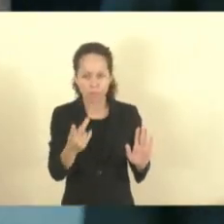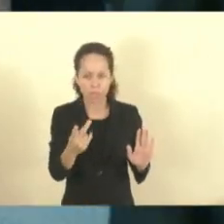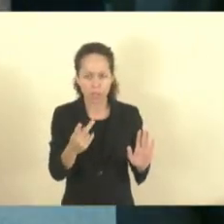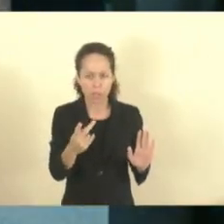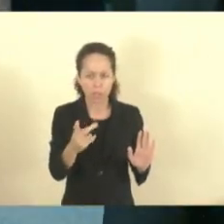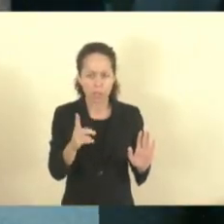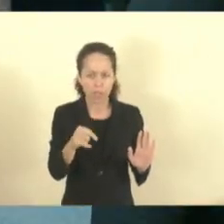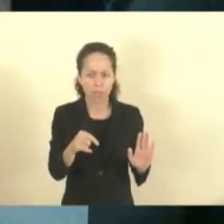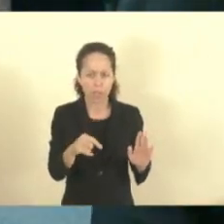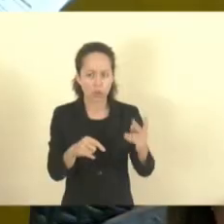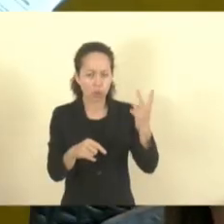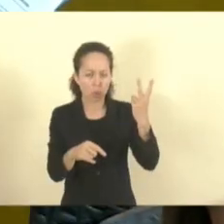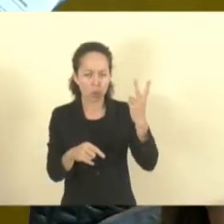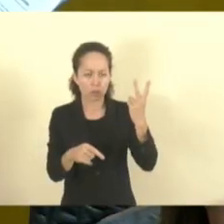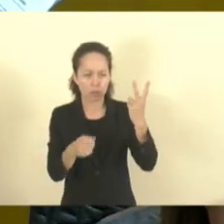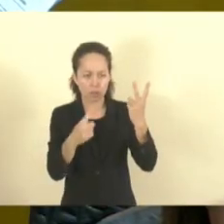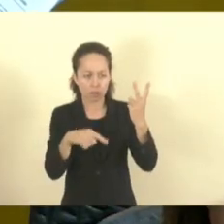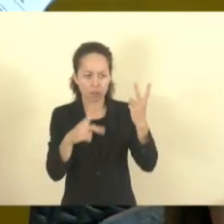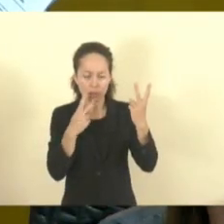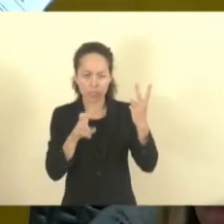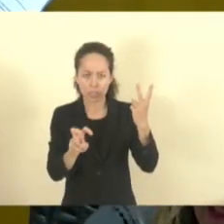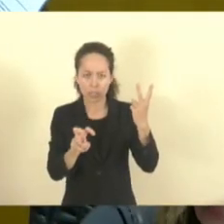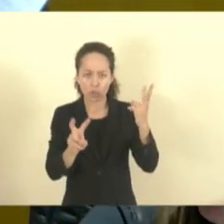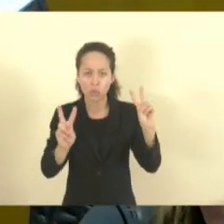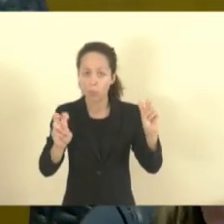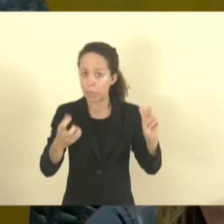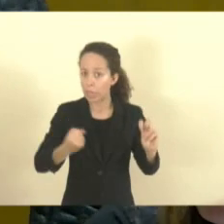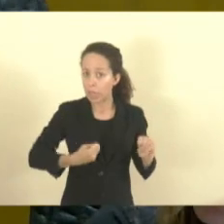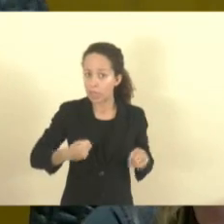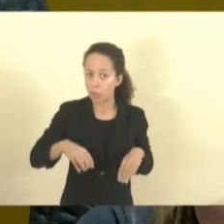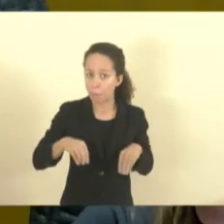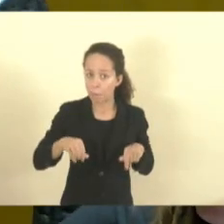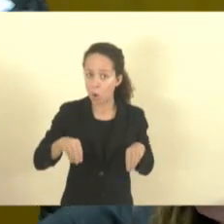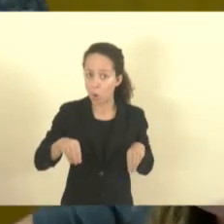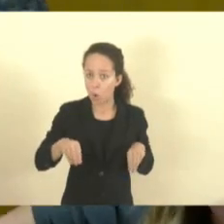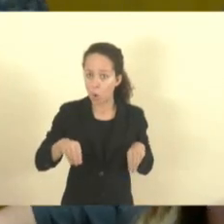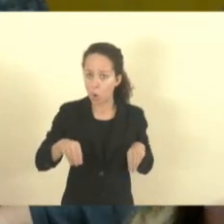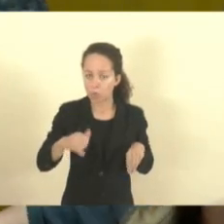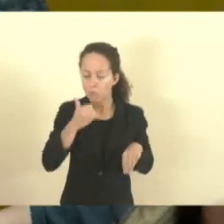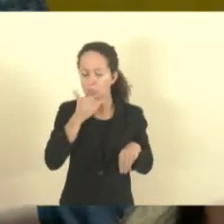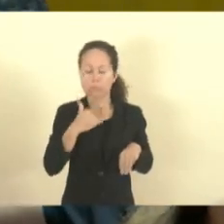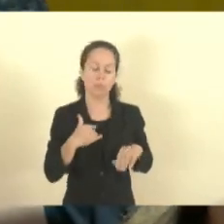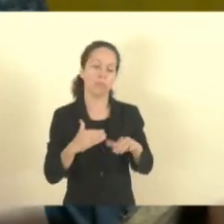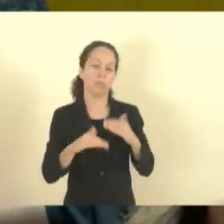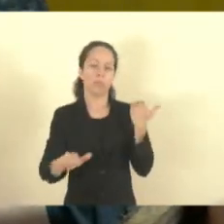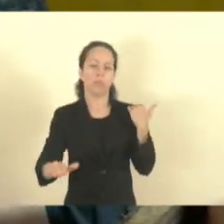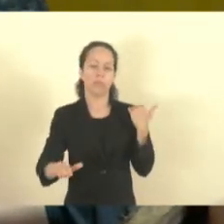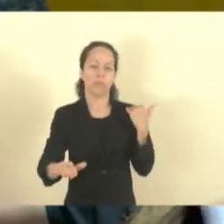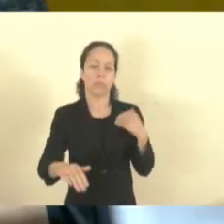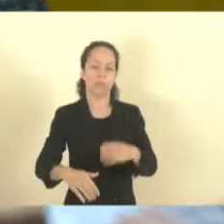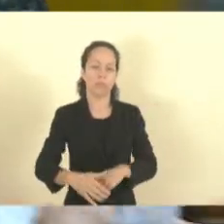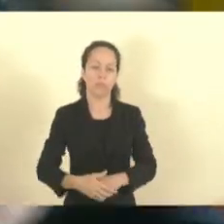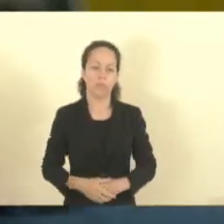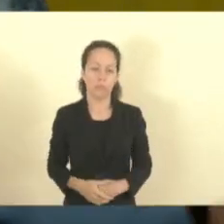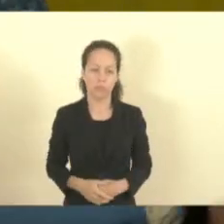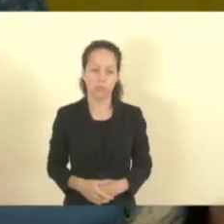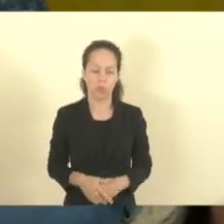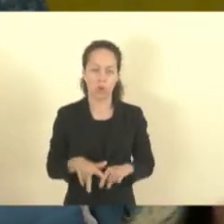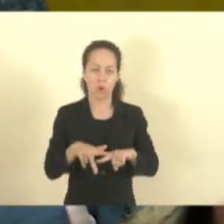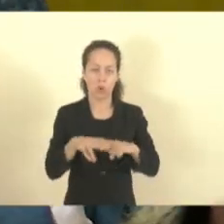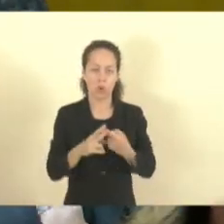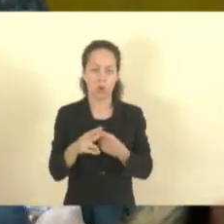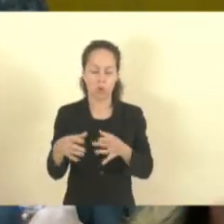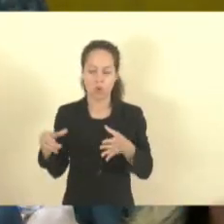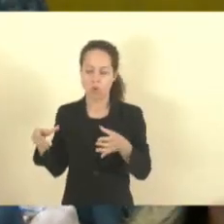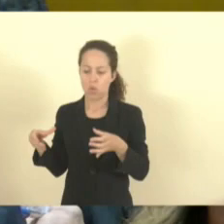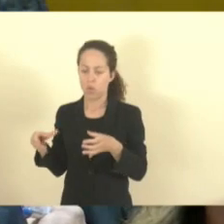o 5, é o leite em pó. É exatamente esse. Ah, então eu sou Lucas contra Polense. Esse, Tiago. Então, corrigindo na Comissão